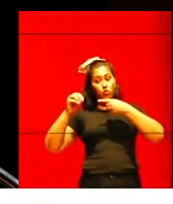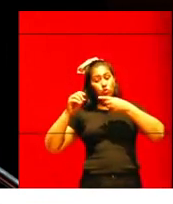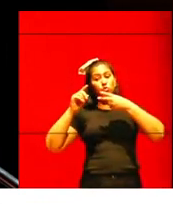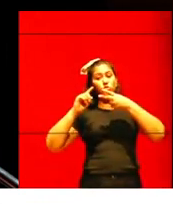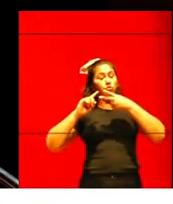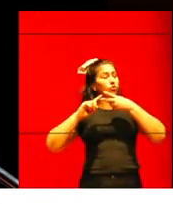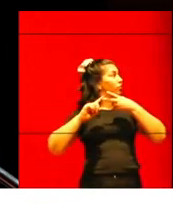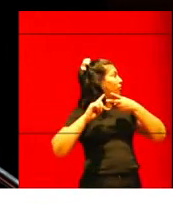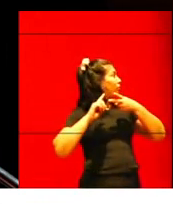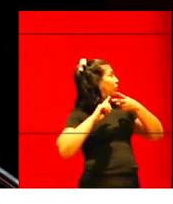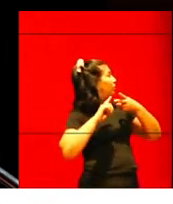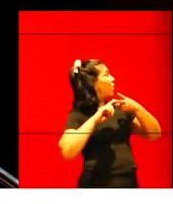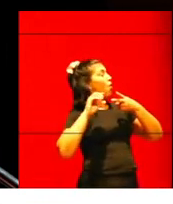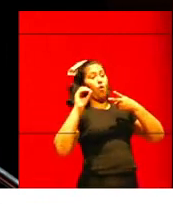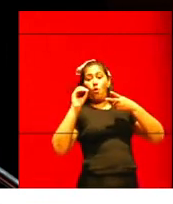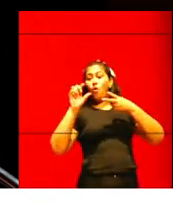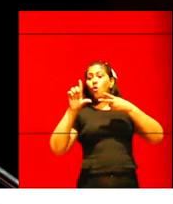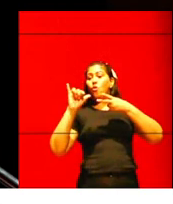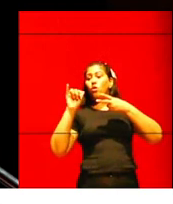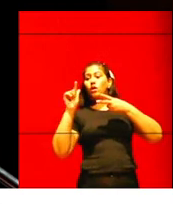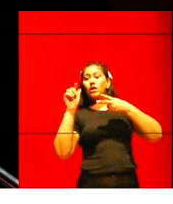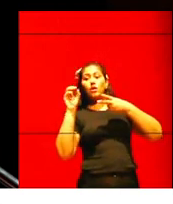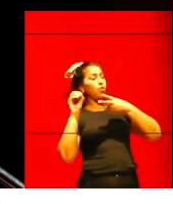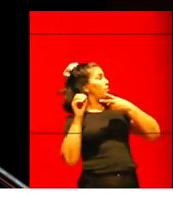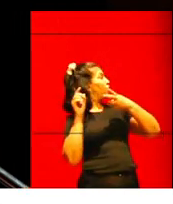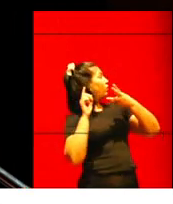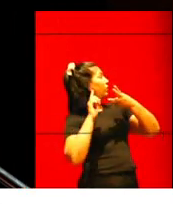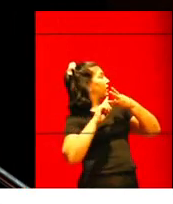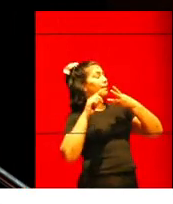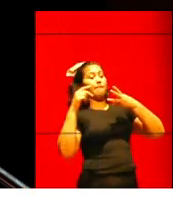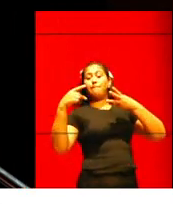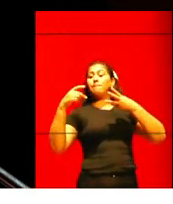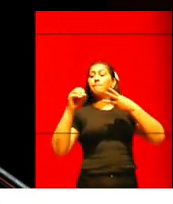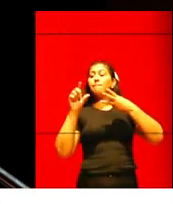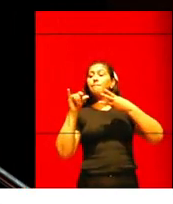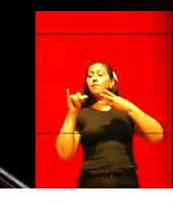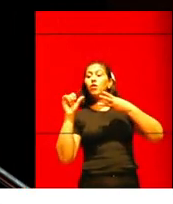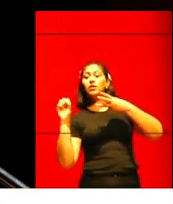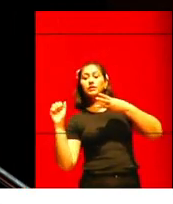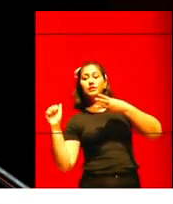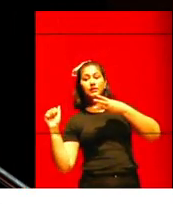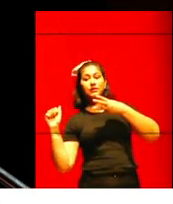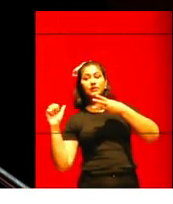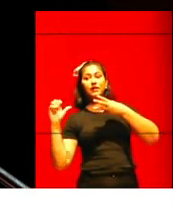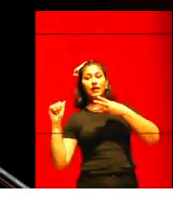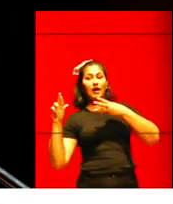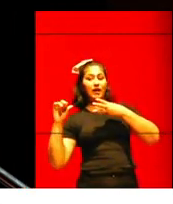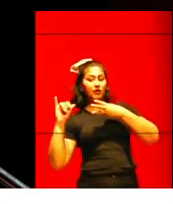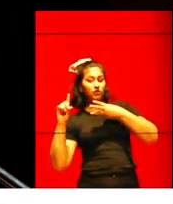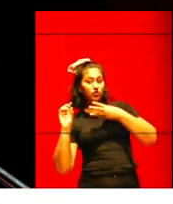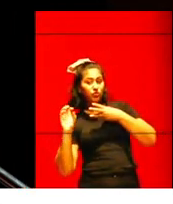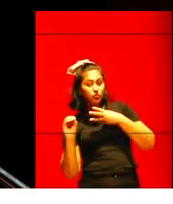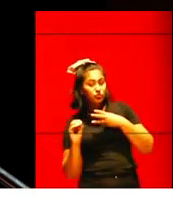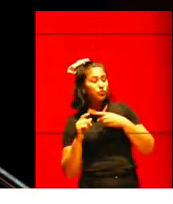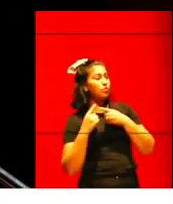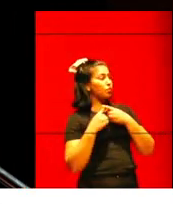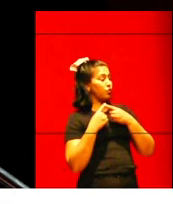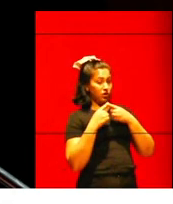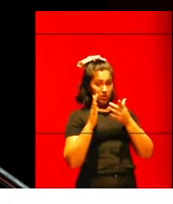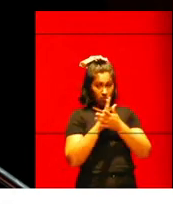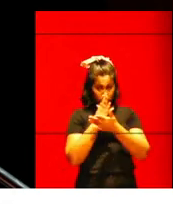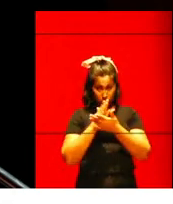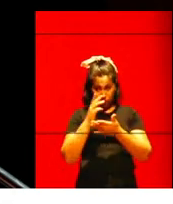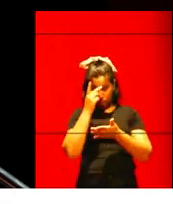oligossacarídeos e polissacarídeos. Professor, eu já ouvi falar em disacarídeos. Sim, você já ouviu falar em disacarídeos, porque alguns